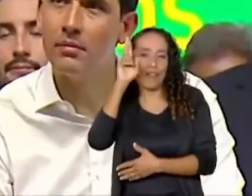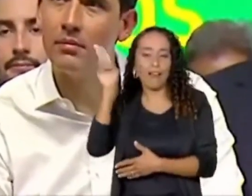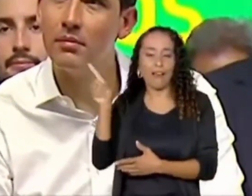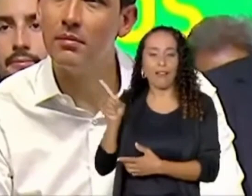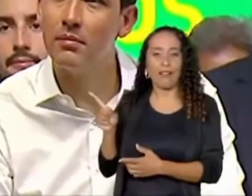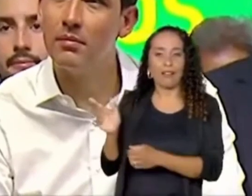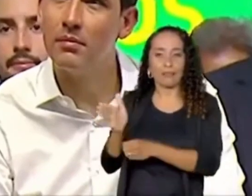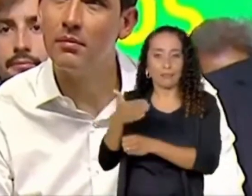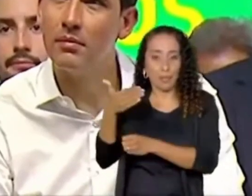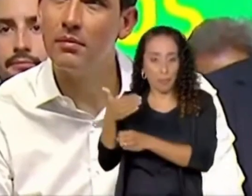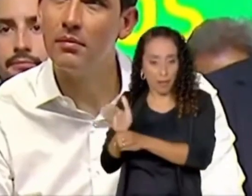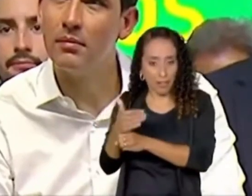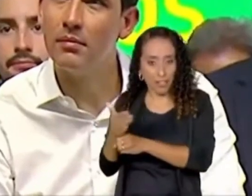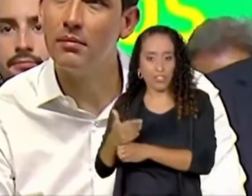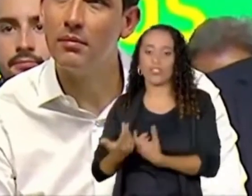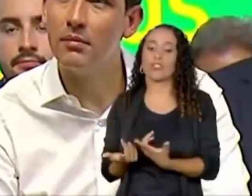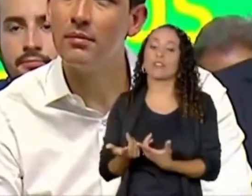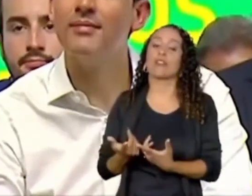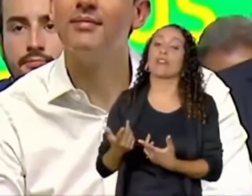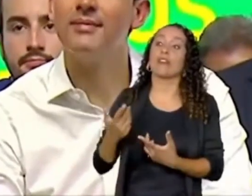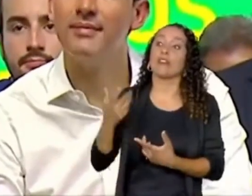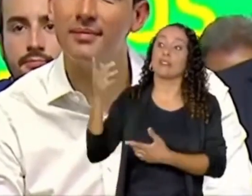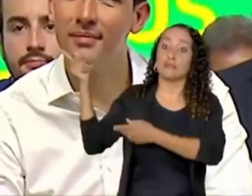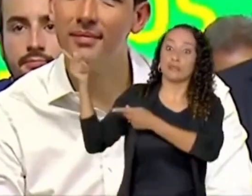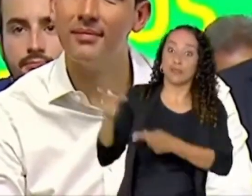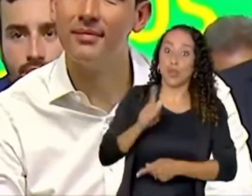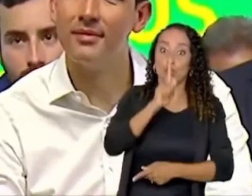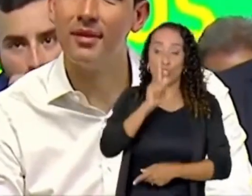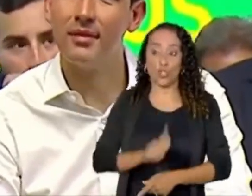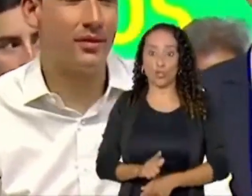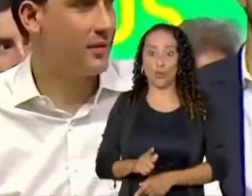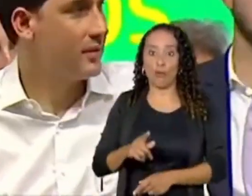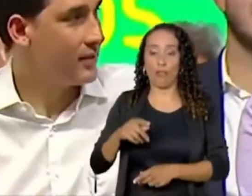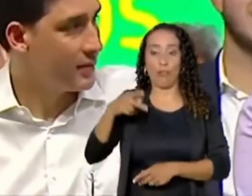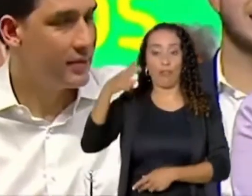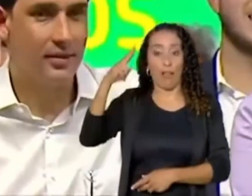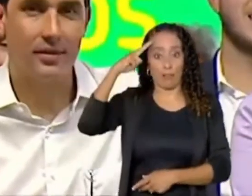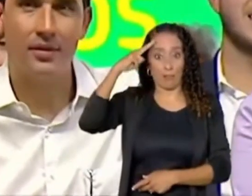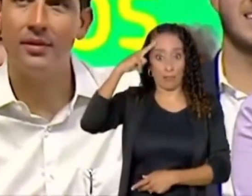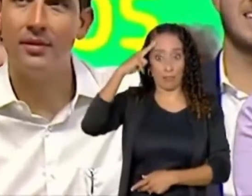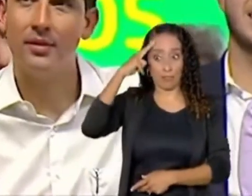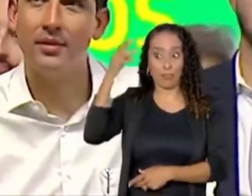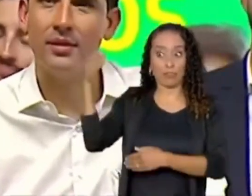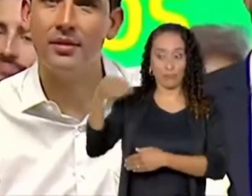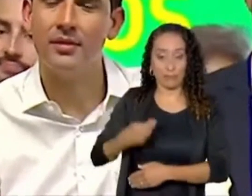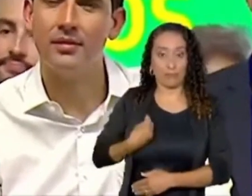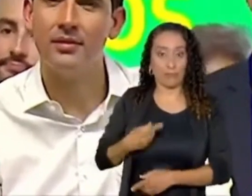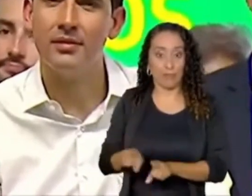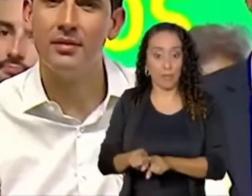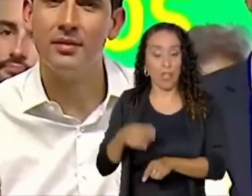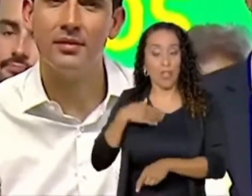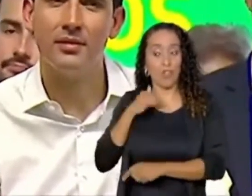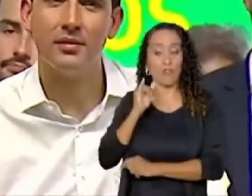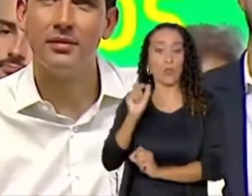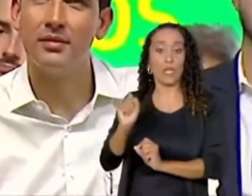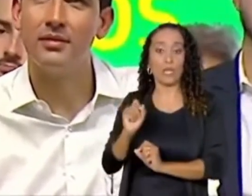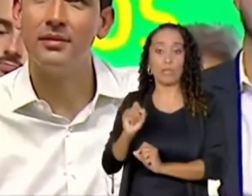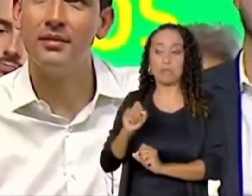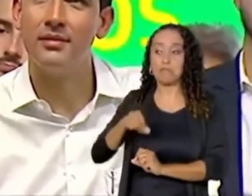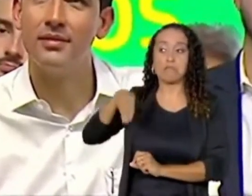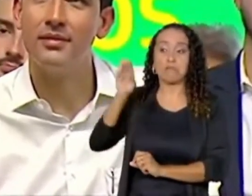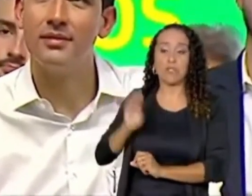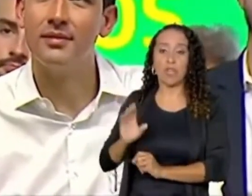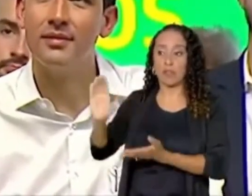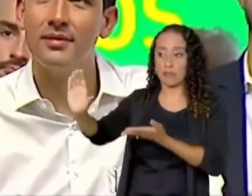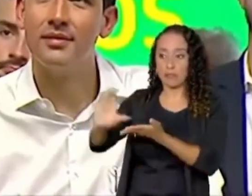da grande empresa de petróleo da Arábia Saudita. E eu só dizia o seguinte: quem colocar dinheiro